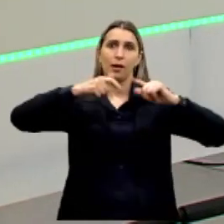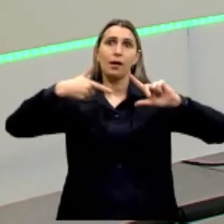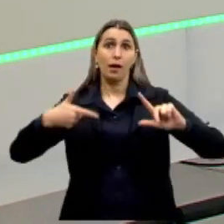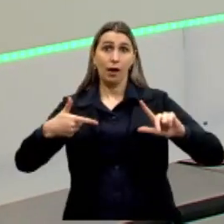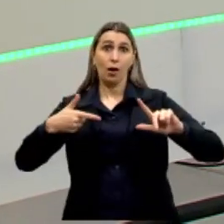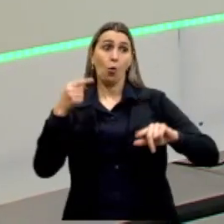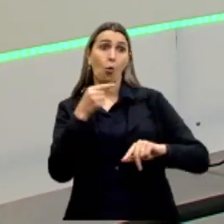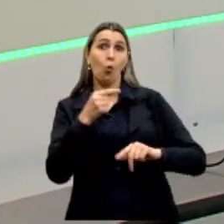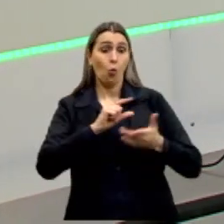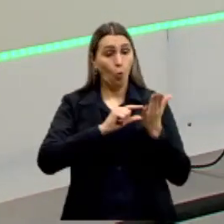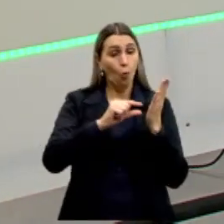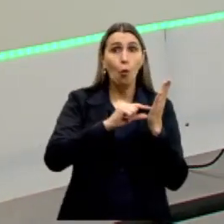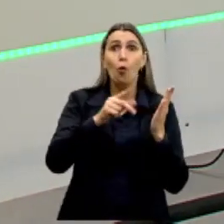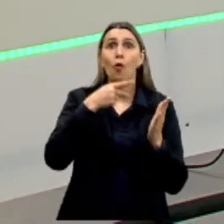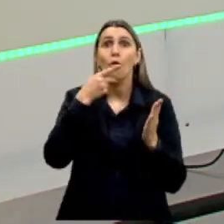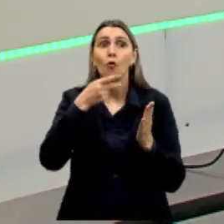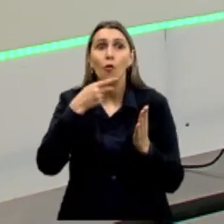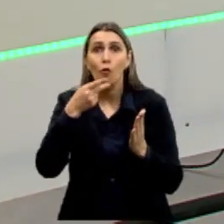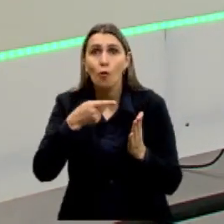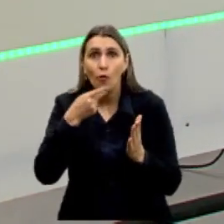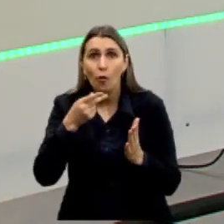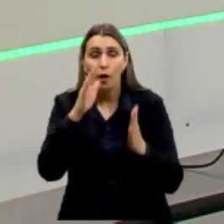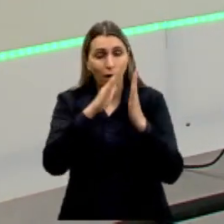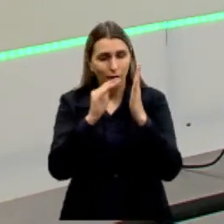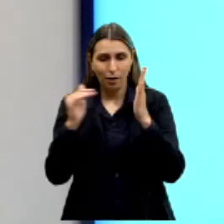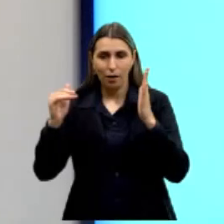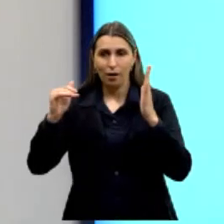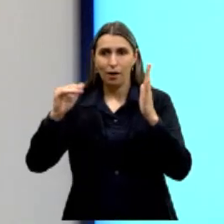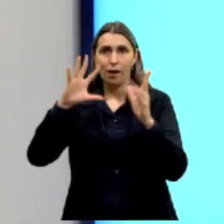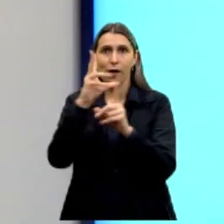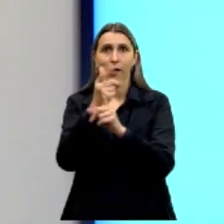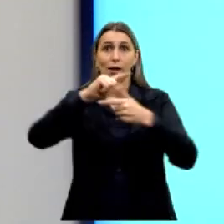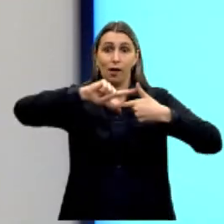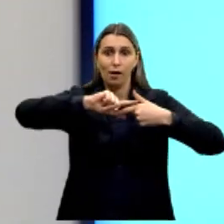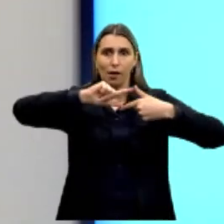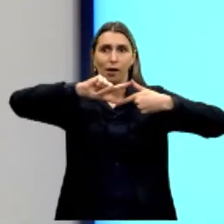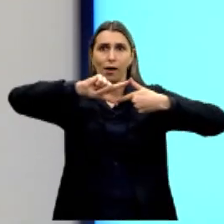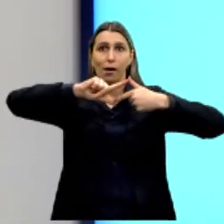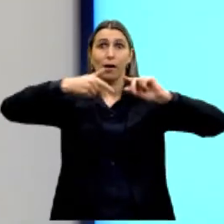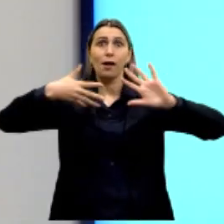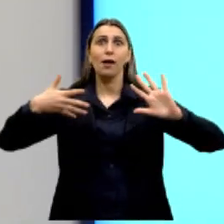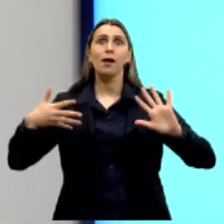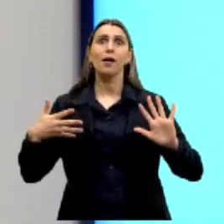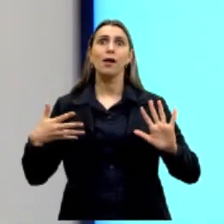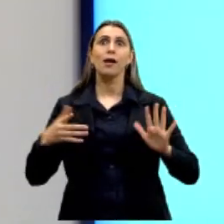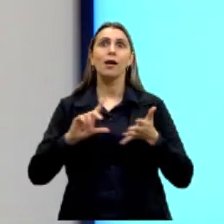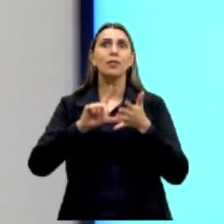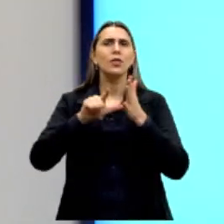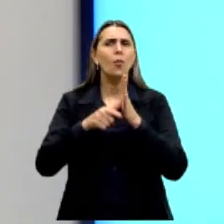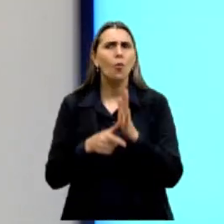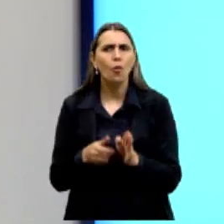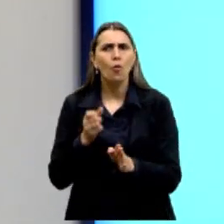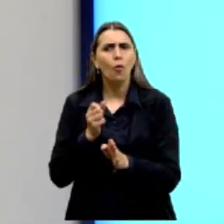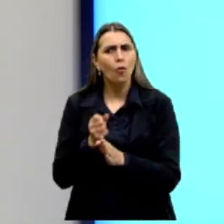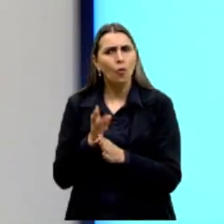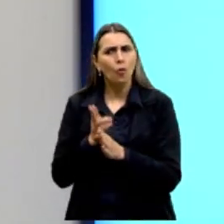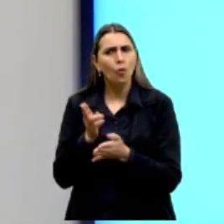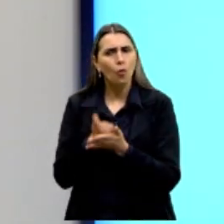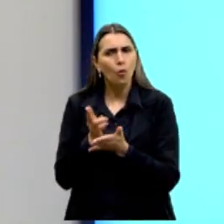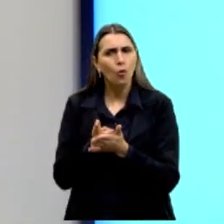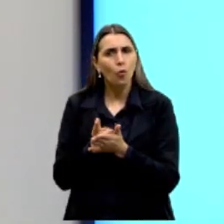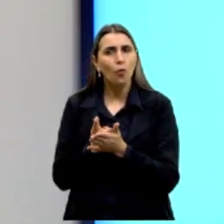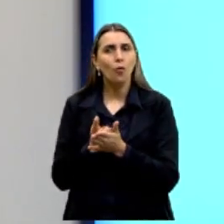Aranha falando sobre a estética da arte moderna e depois foi seguido de